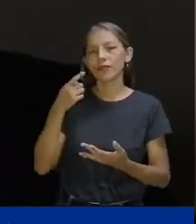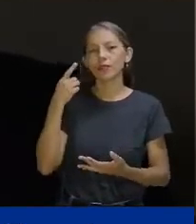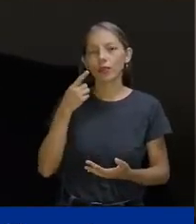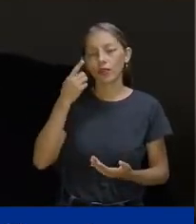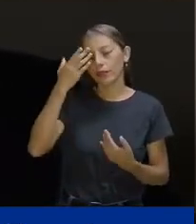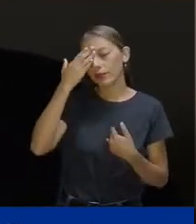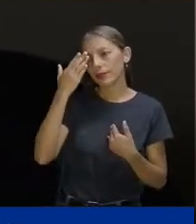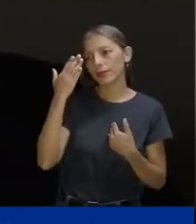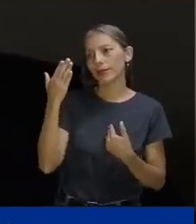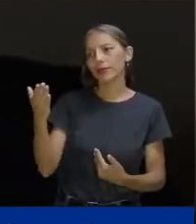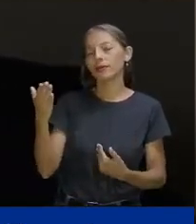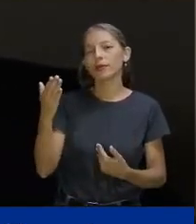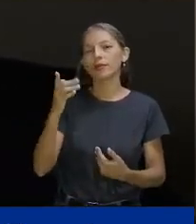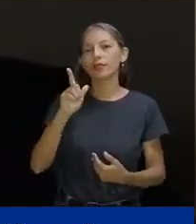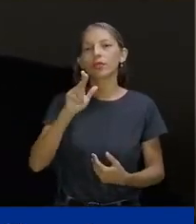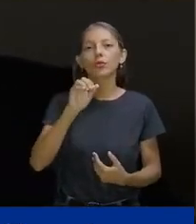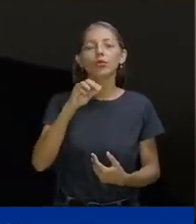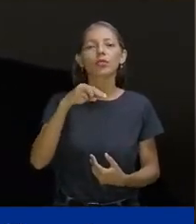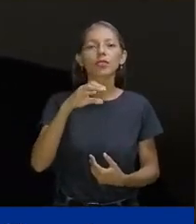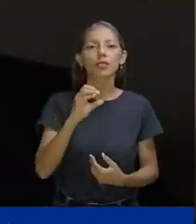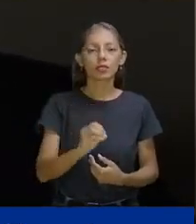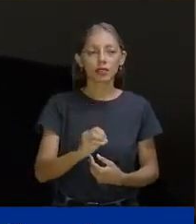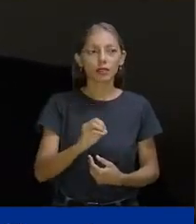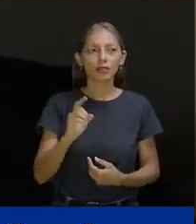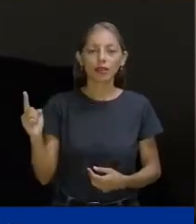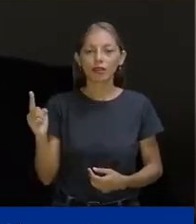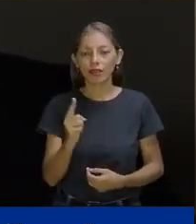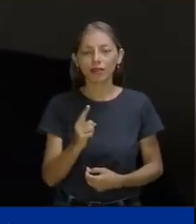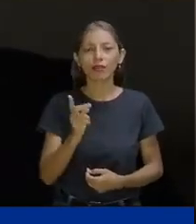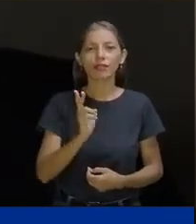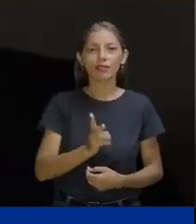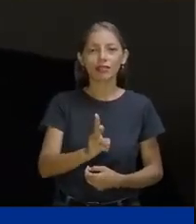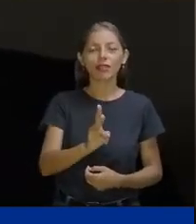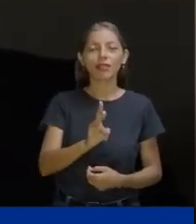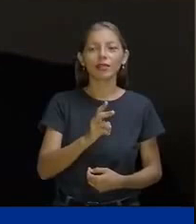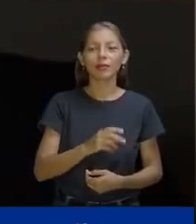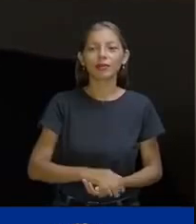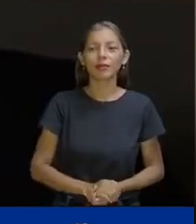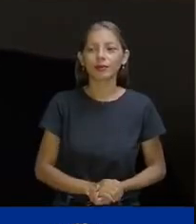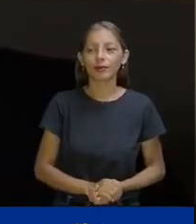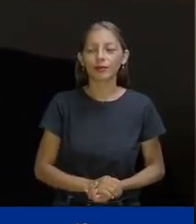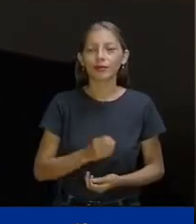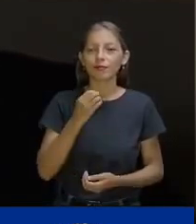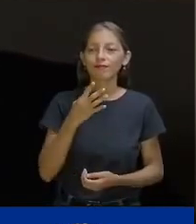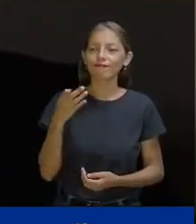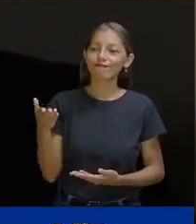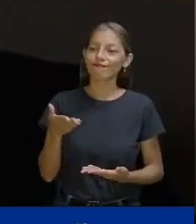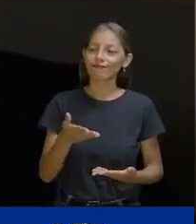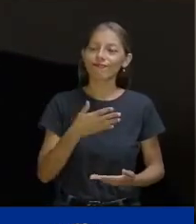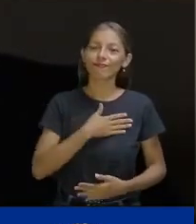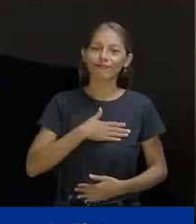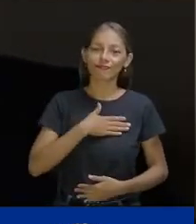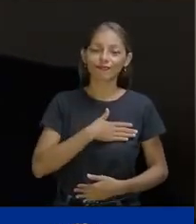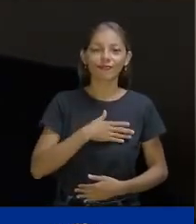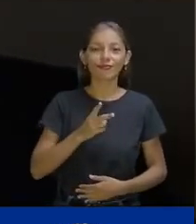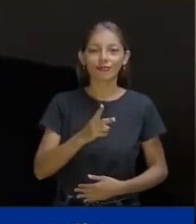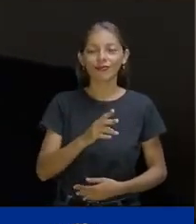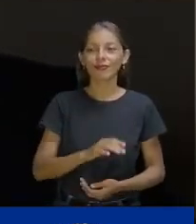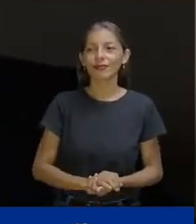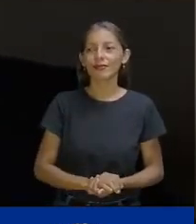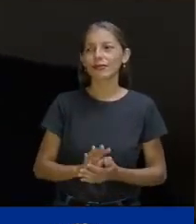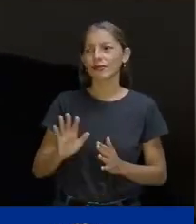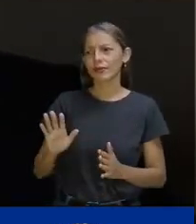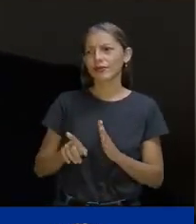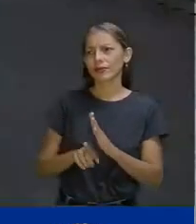que já faz parte integrante da história dos anais desse tribunal. Há algum problema de nós fazermos, doutor